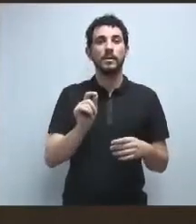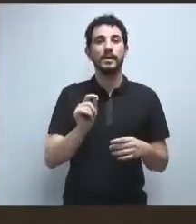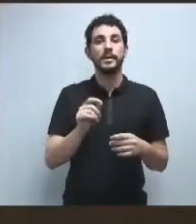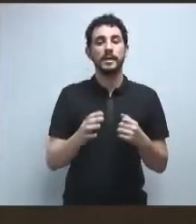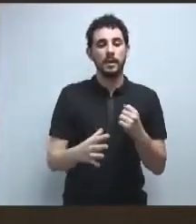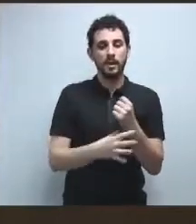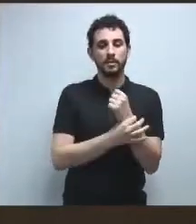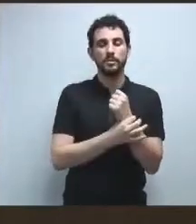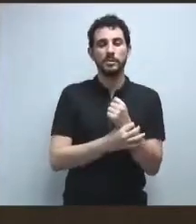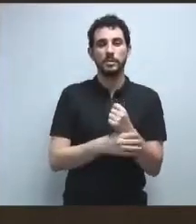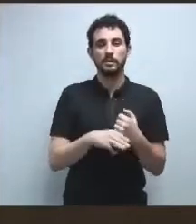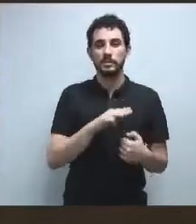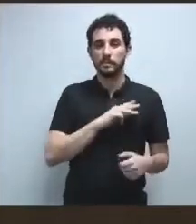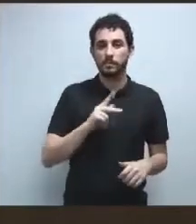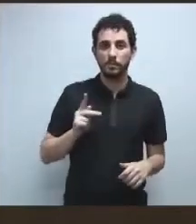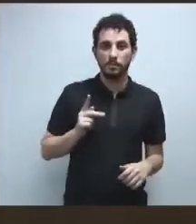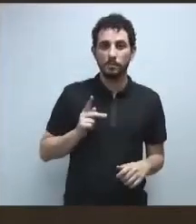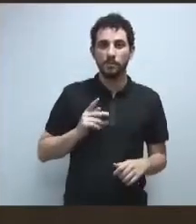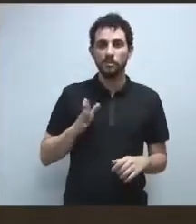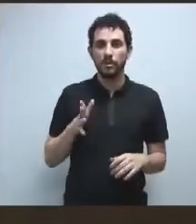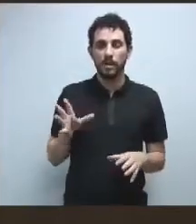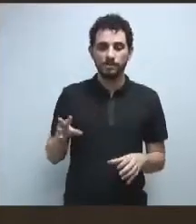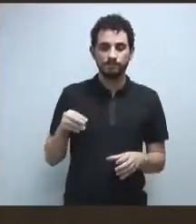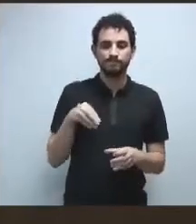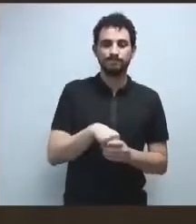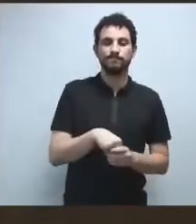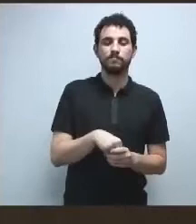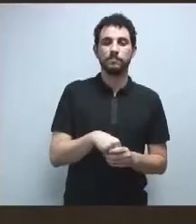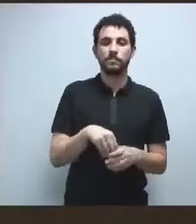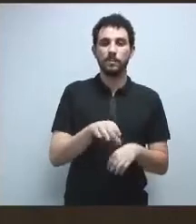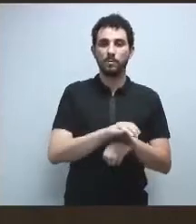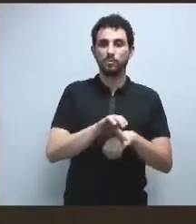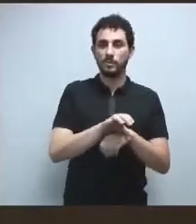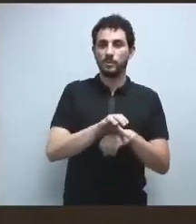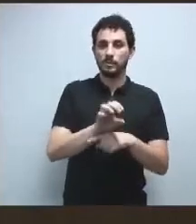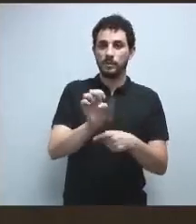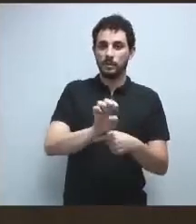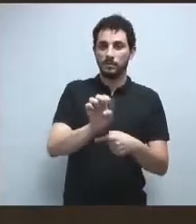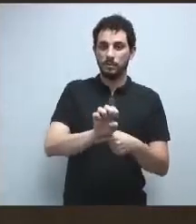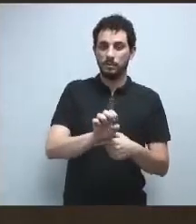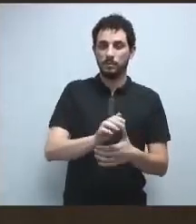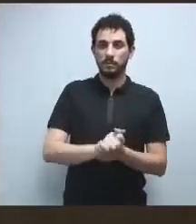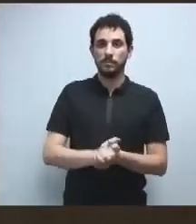do ministério público que forem incorporados na constituição estadual